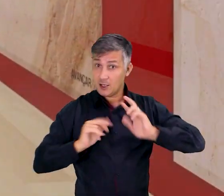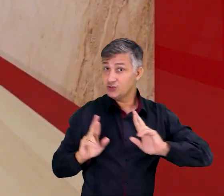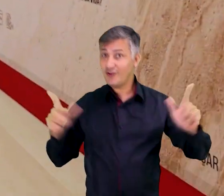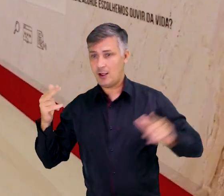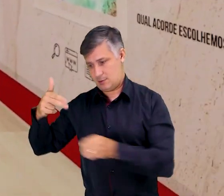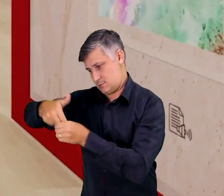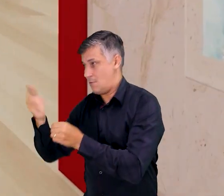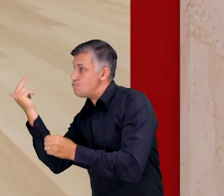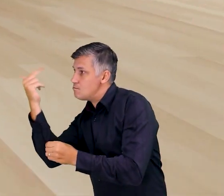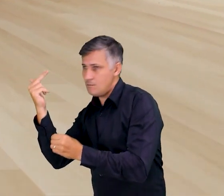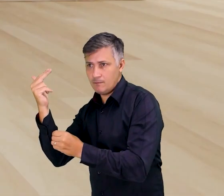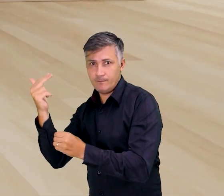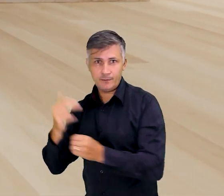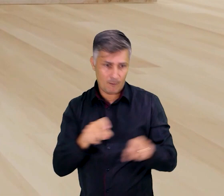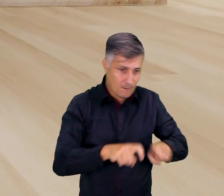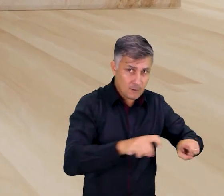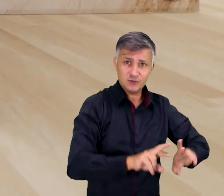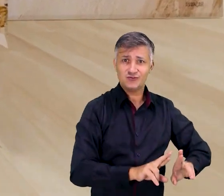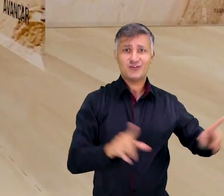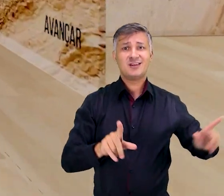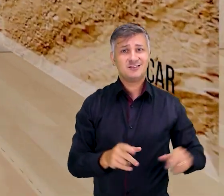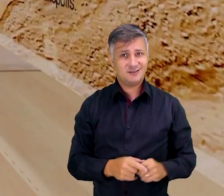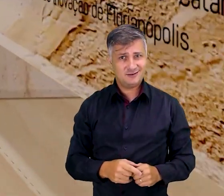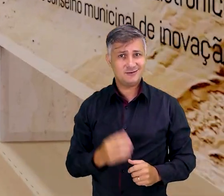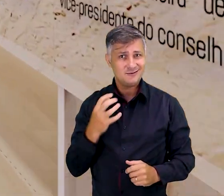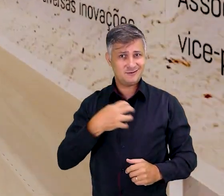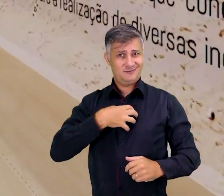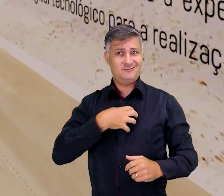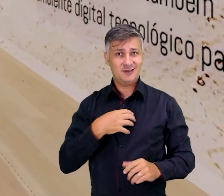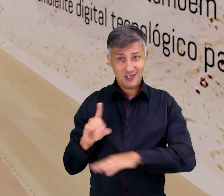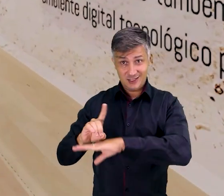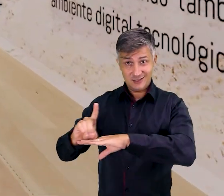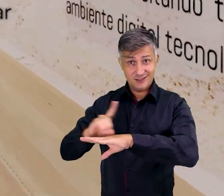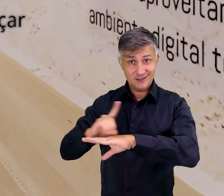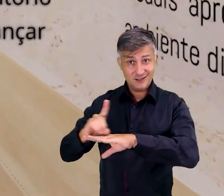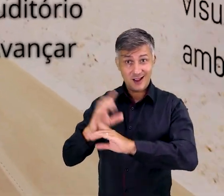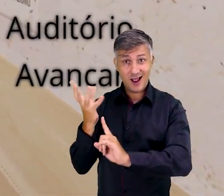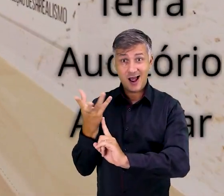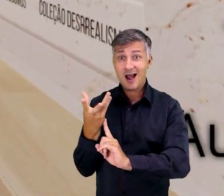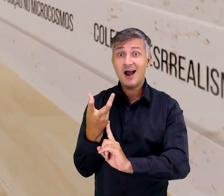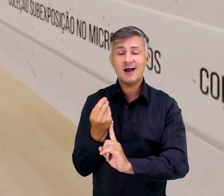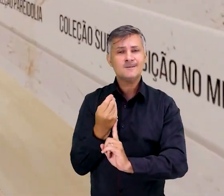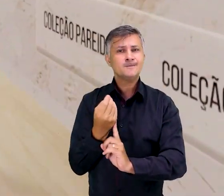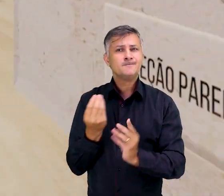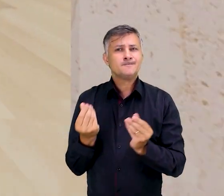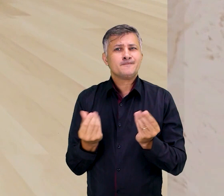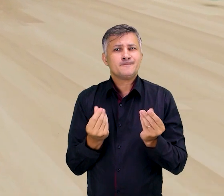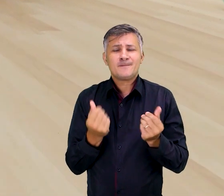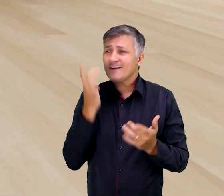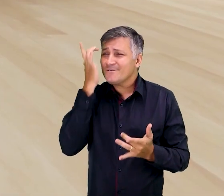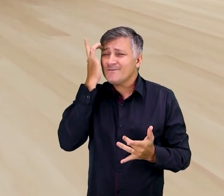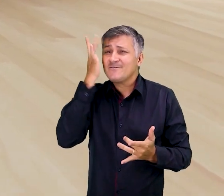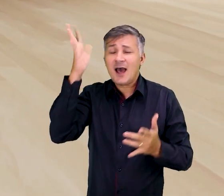artísticas diferentes das clássicas, mesmo sem dispensar elas, no digitalismo, a arte flui